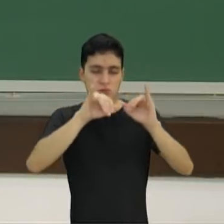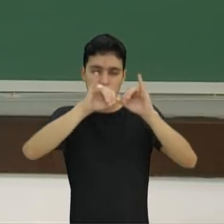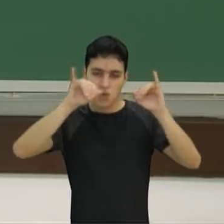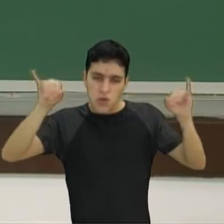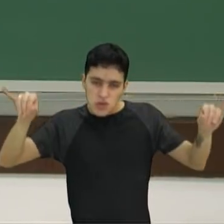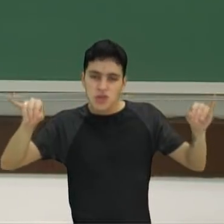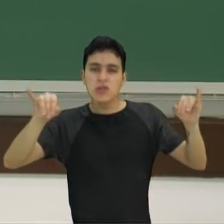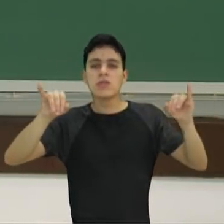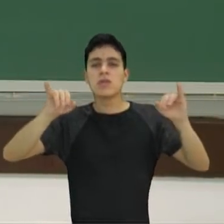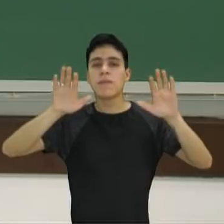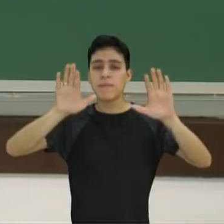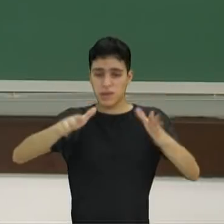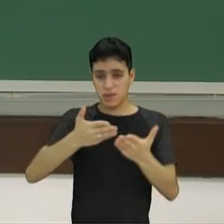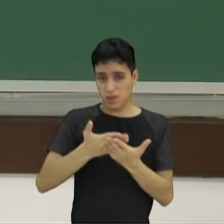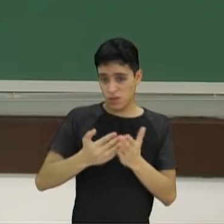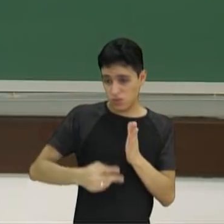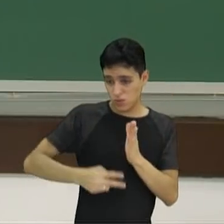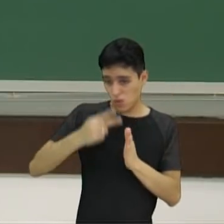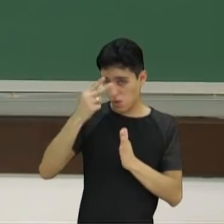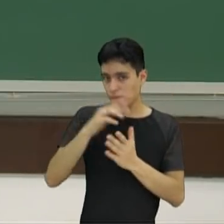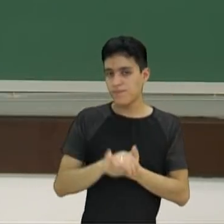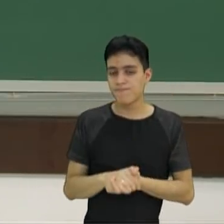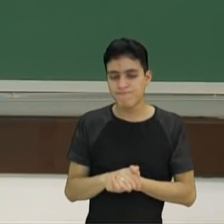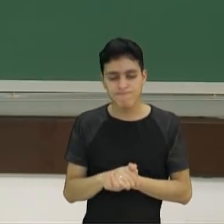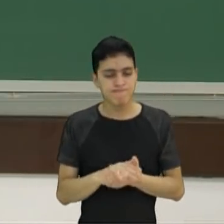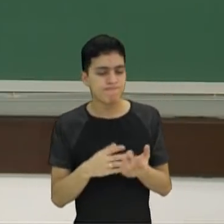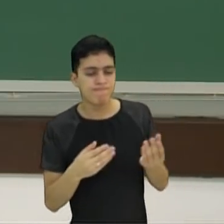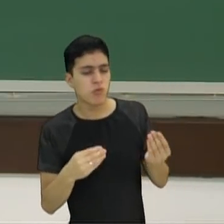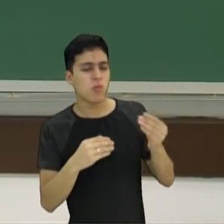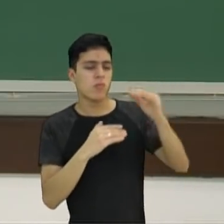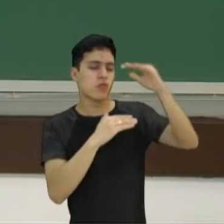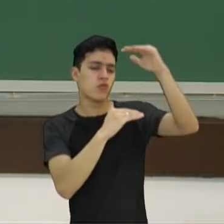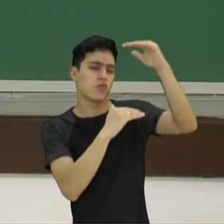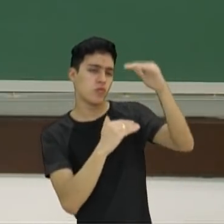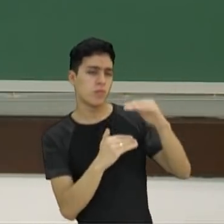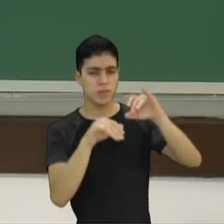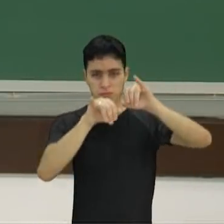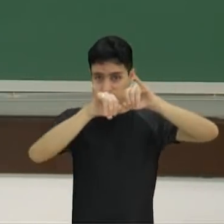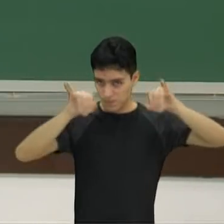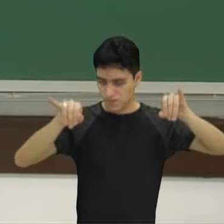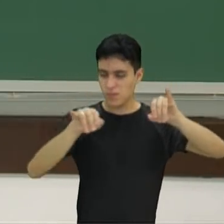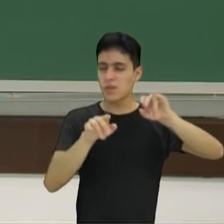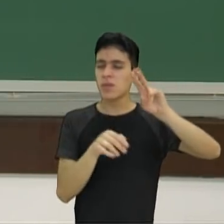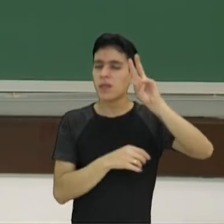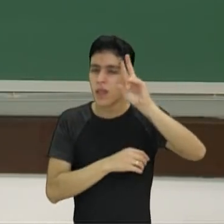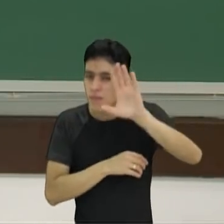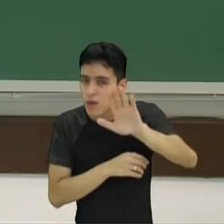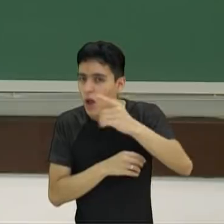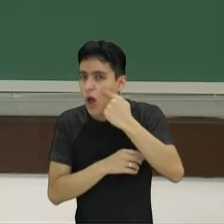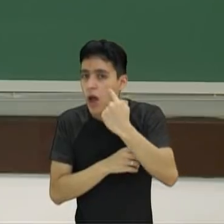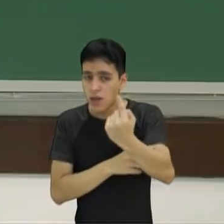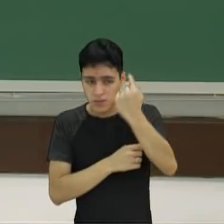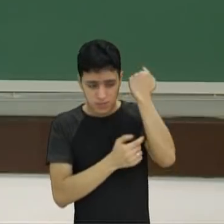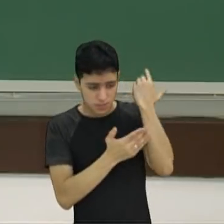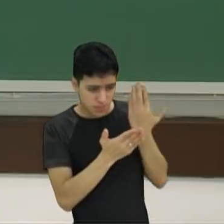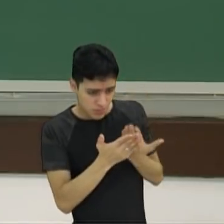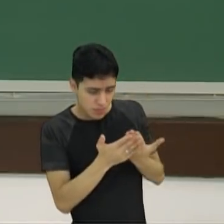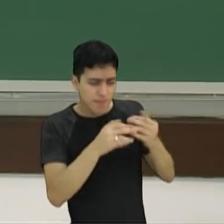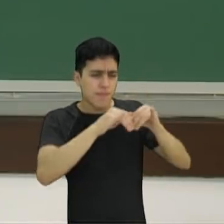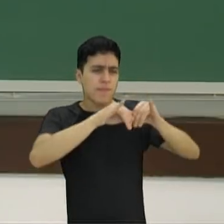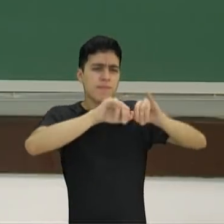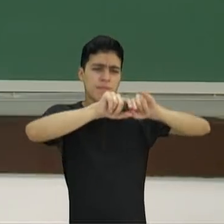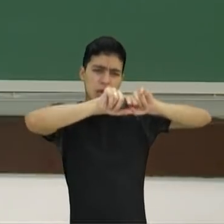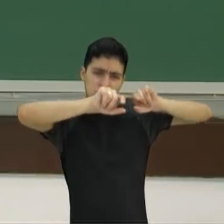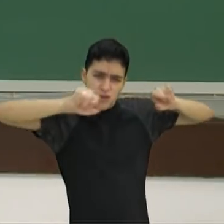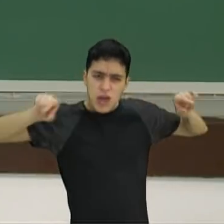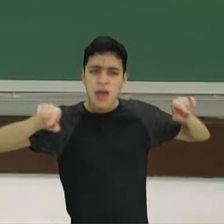aula 2 sobre notícia, e iremos ver o corpo da nossa notícia. Lembrando que aula passada vimos a manchete, que é o